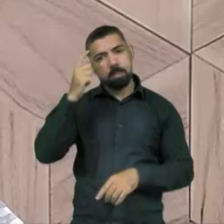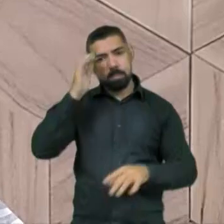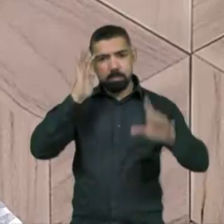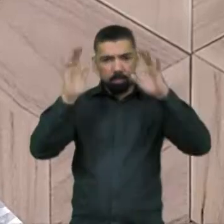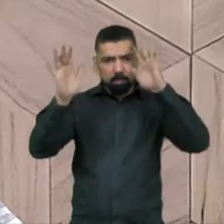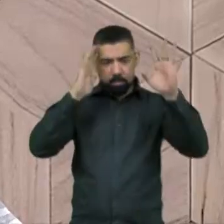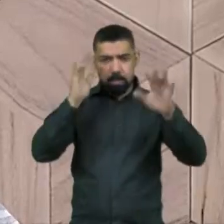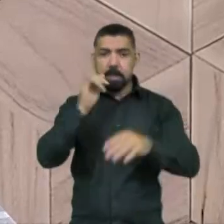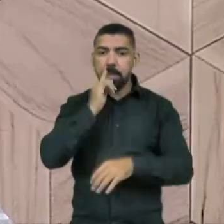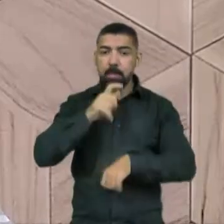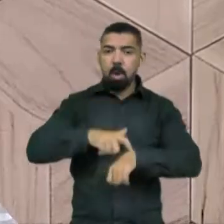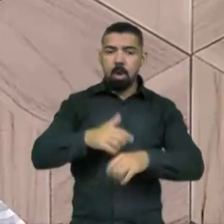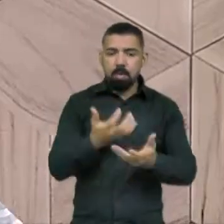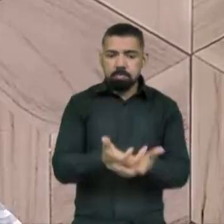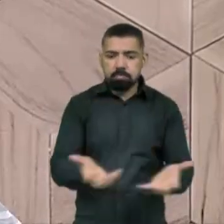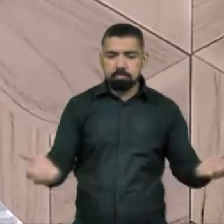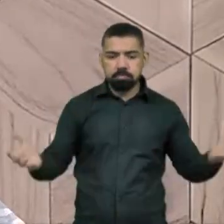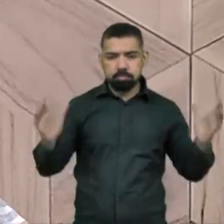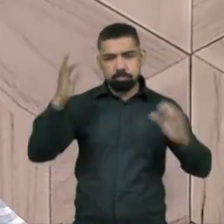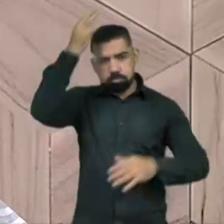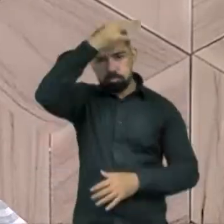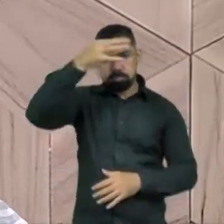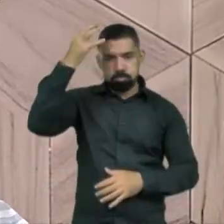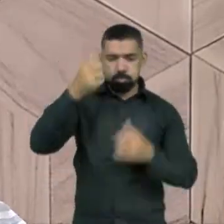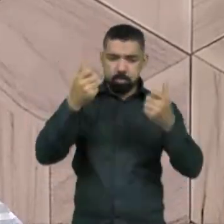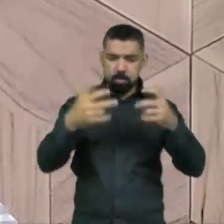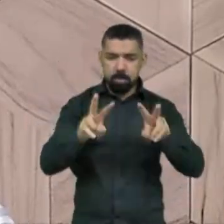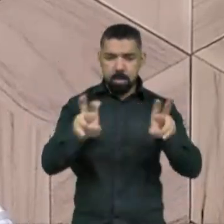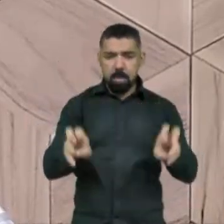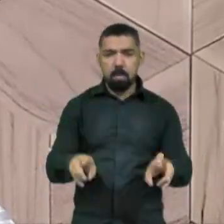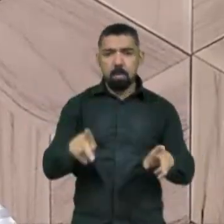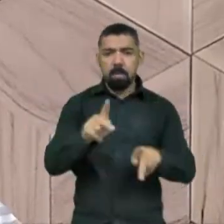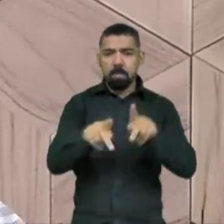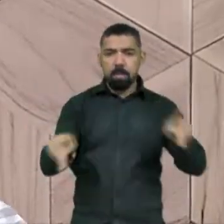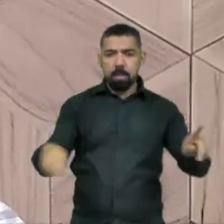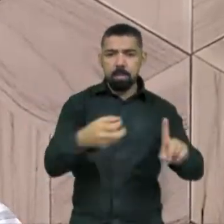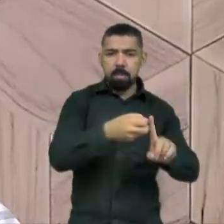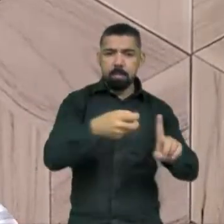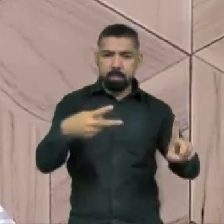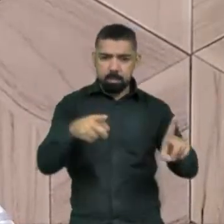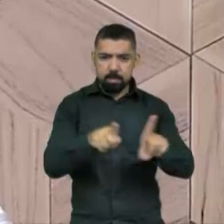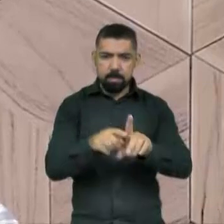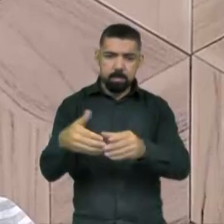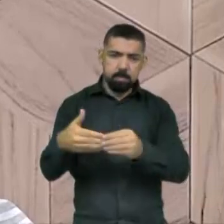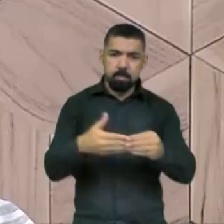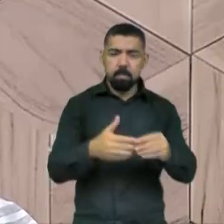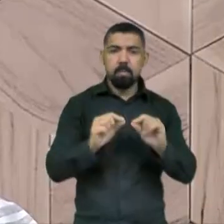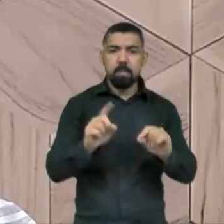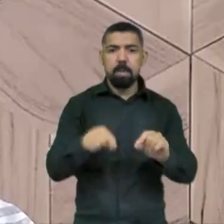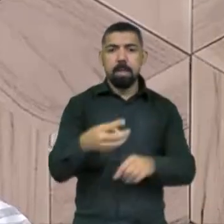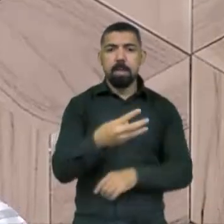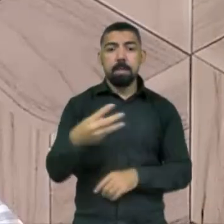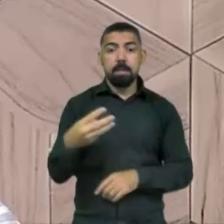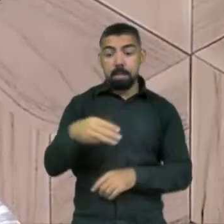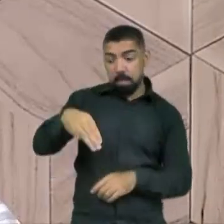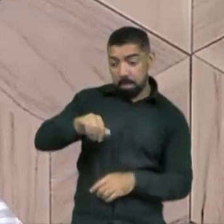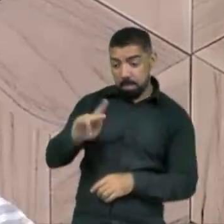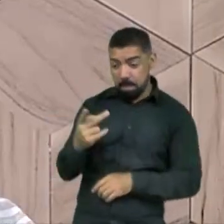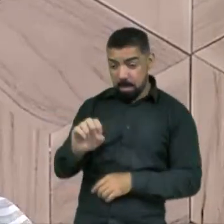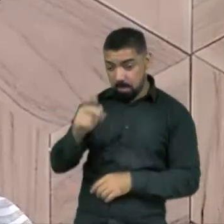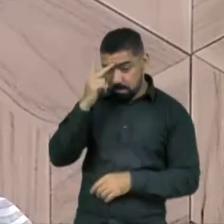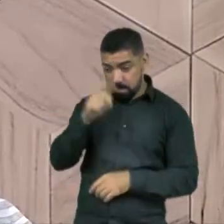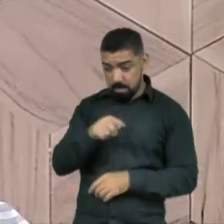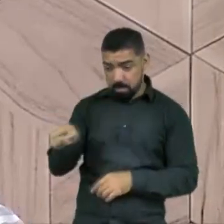Santa Ceia, nós falamos dos povos Yanomamis, levantando essa perspectiva dos 33 milhões de brasileiros que estão em situação de